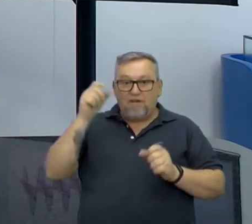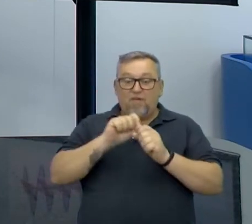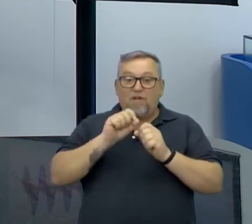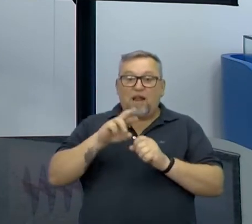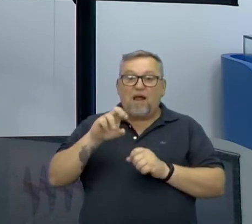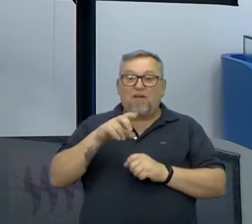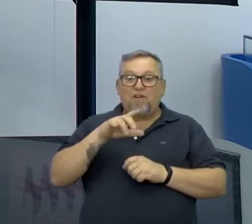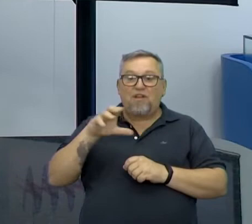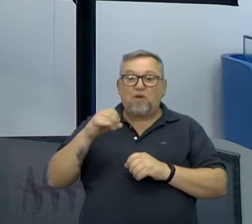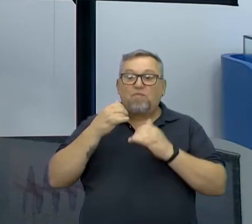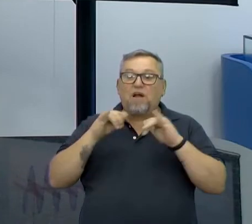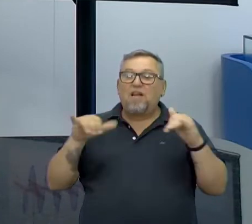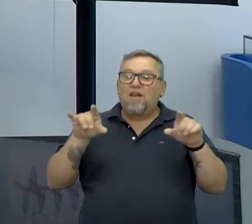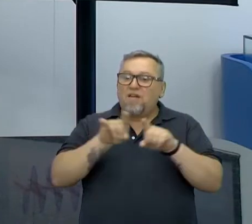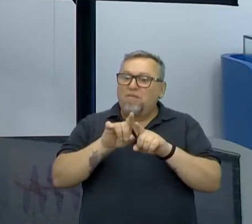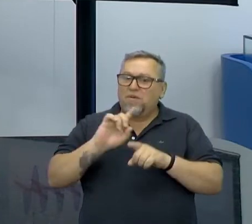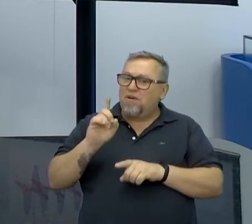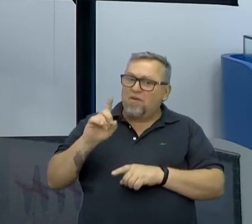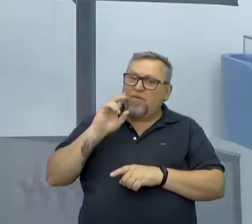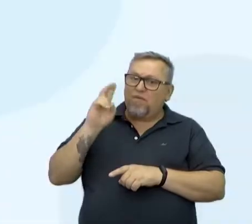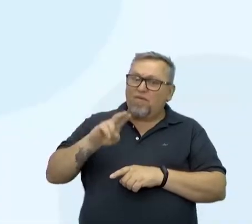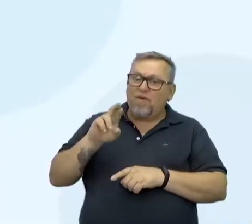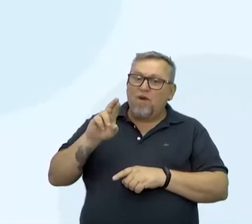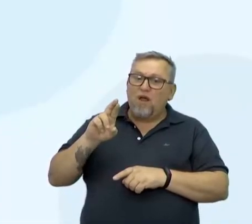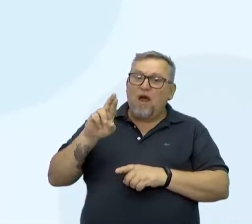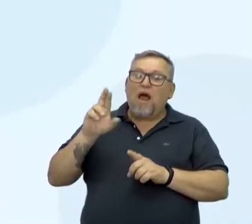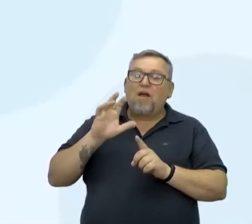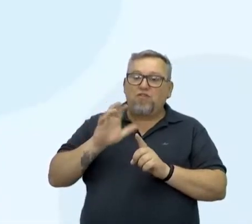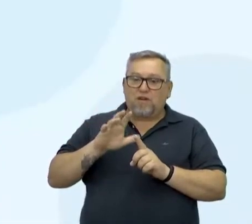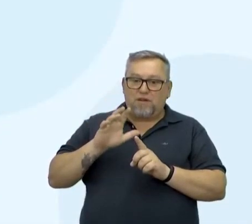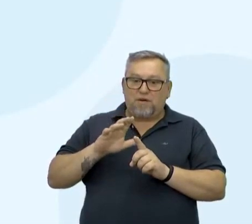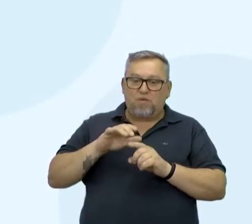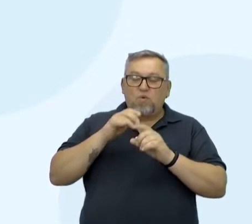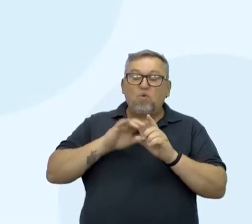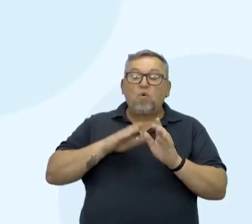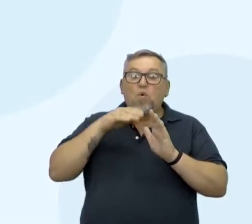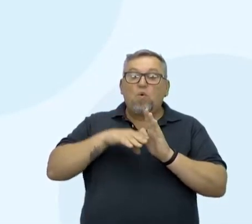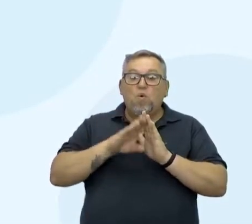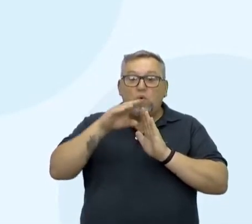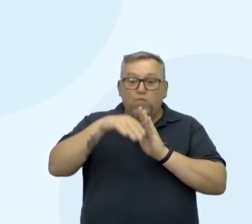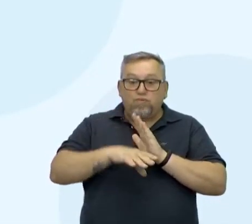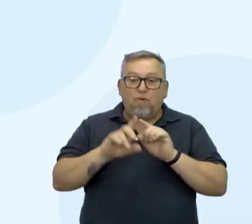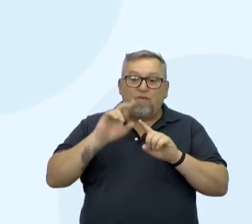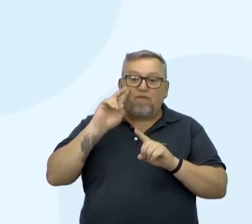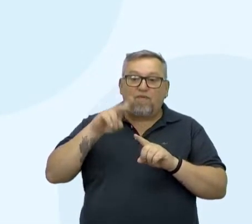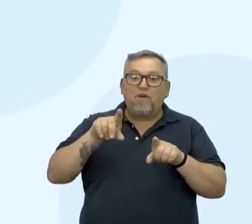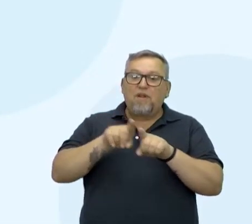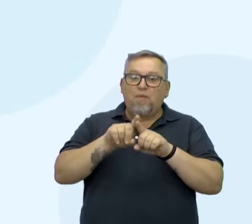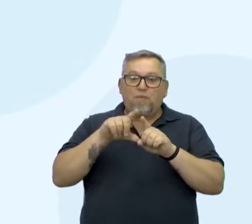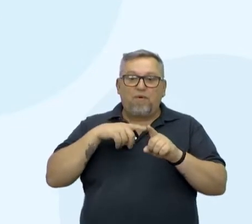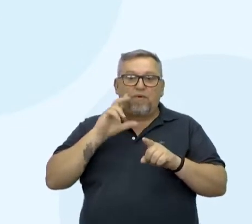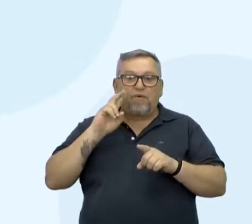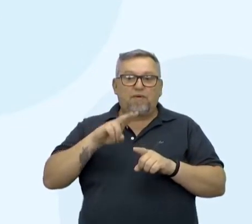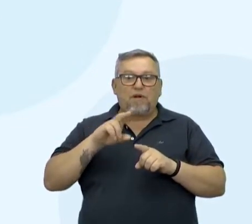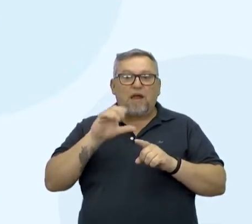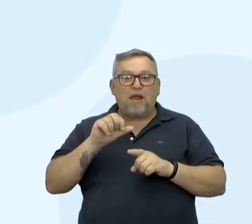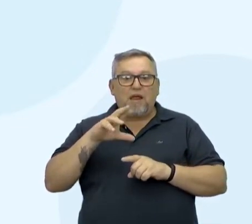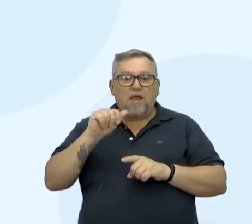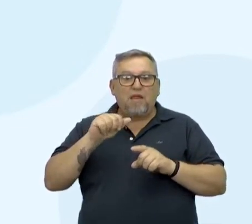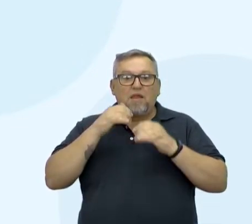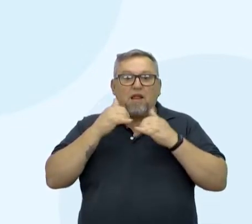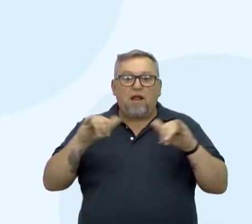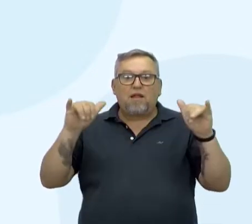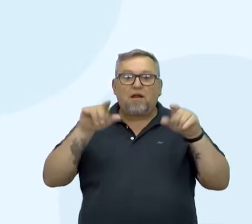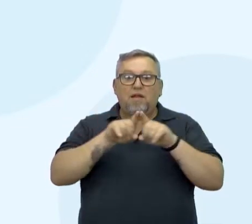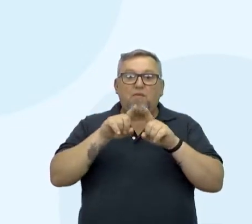radiação eletromagnética. Não, tá aqui, ó. Radiação eletromagnética é o resultado da aceleração das cargas elétricas, né?